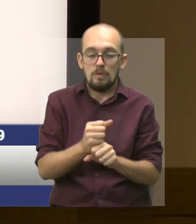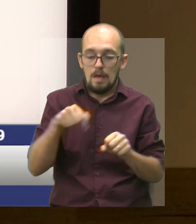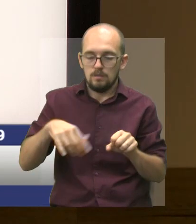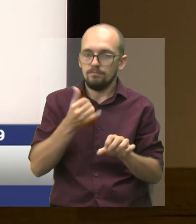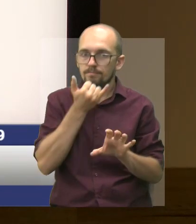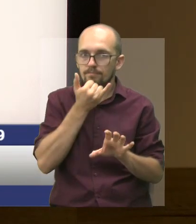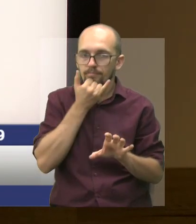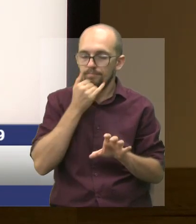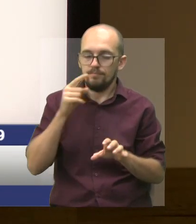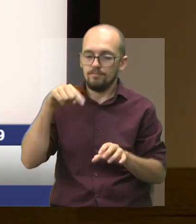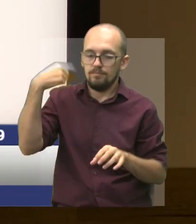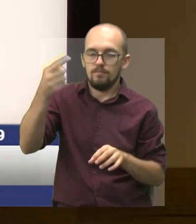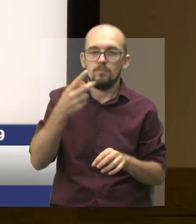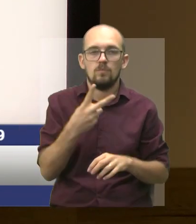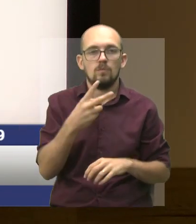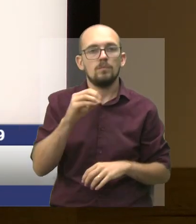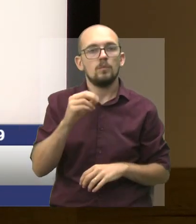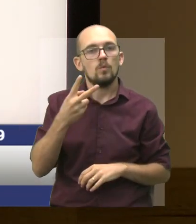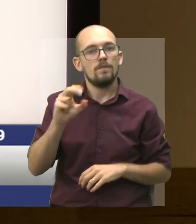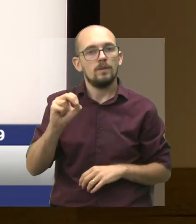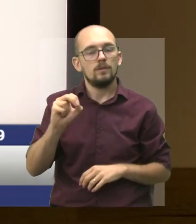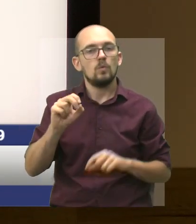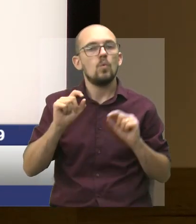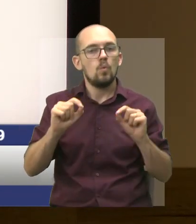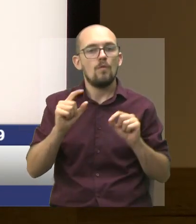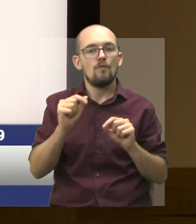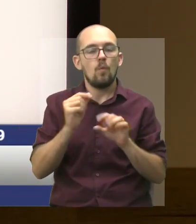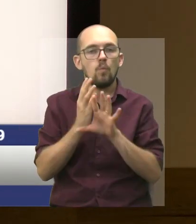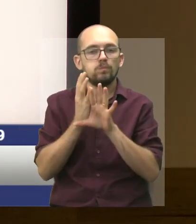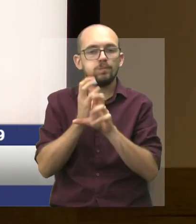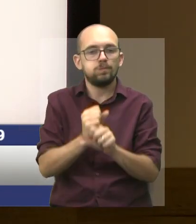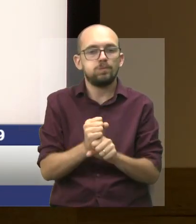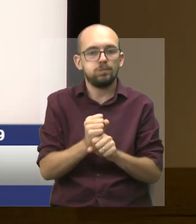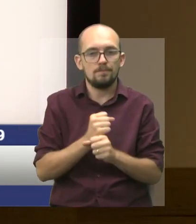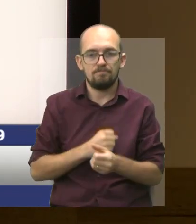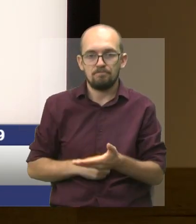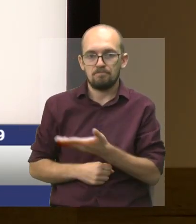para 2020, é um valor de